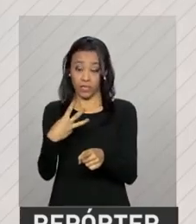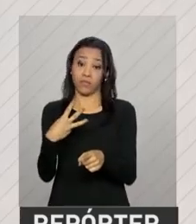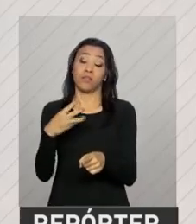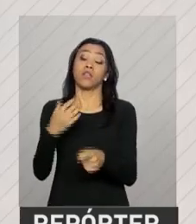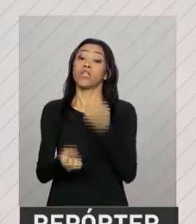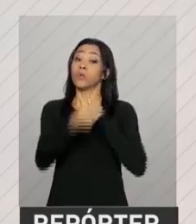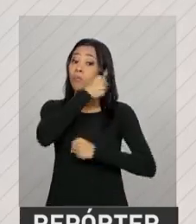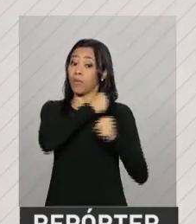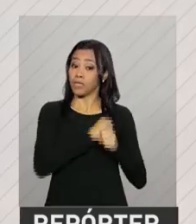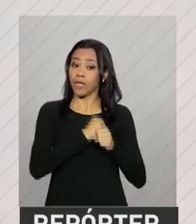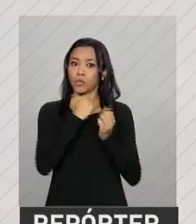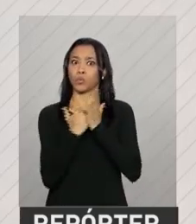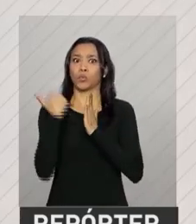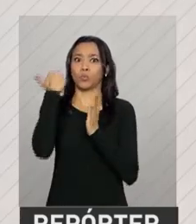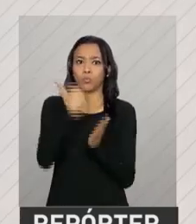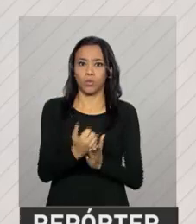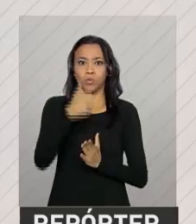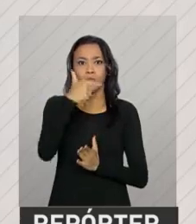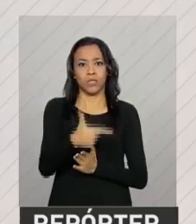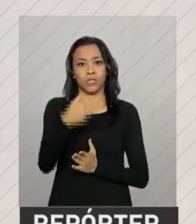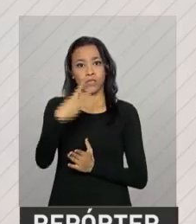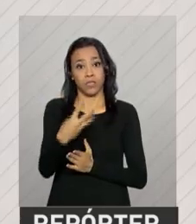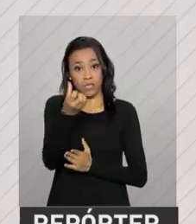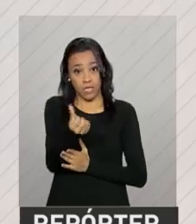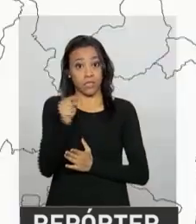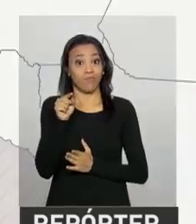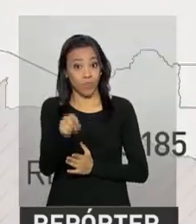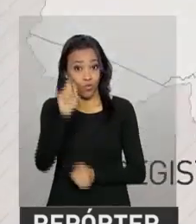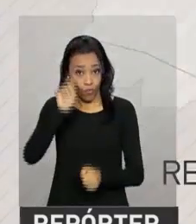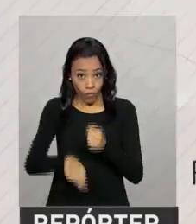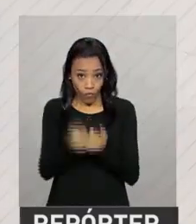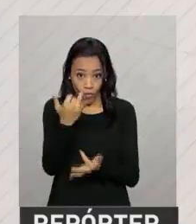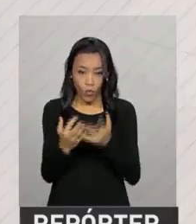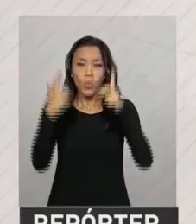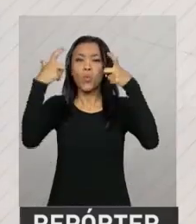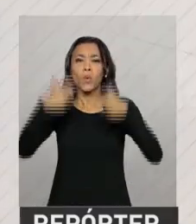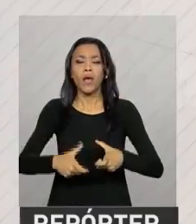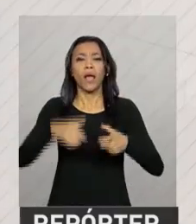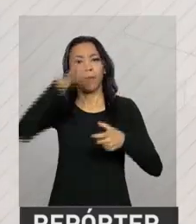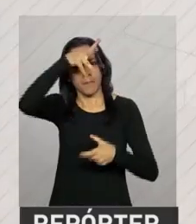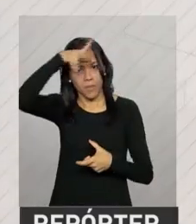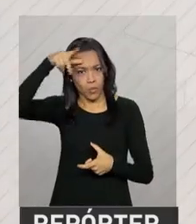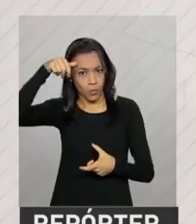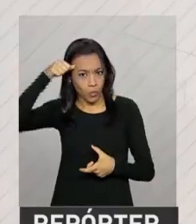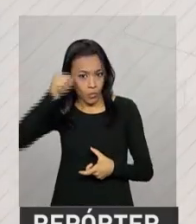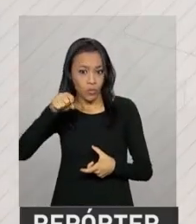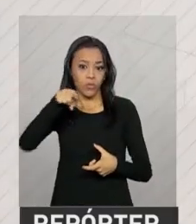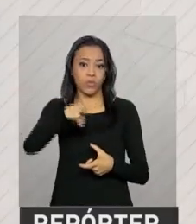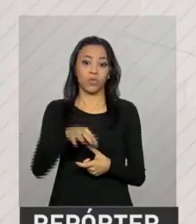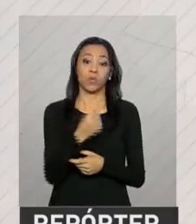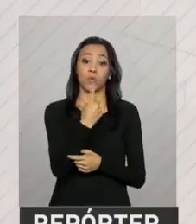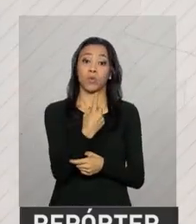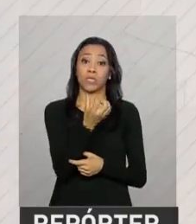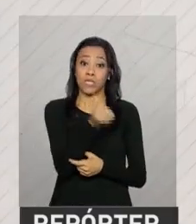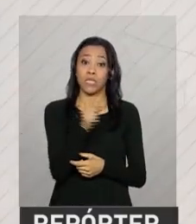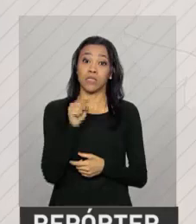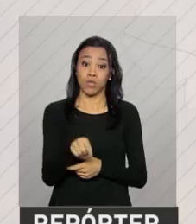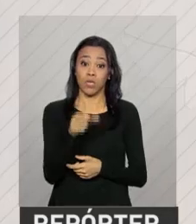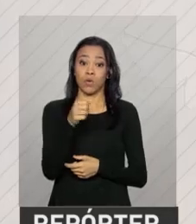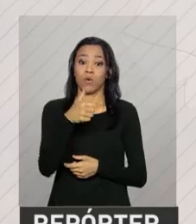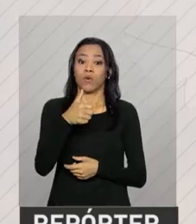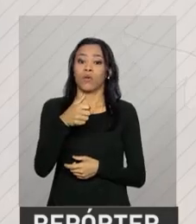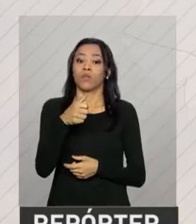passado, subiu para cerca de 236 mil. O estado com mais focos é Mato Grosso, com 6.185